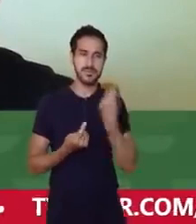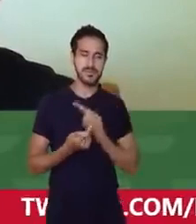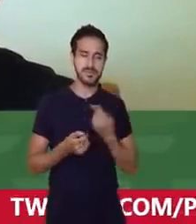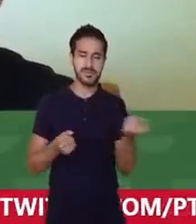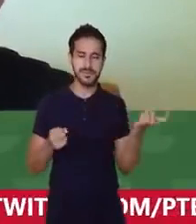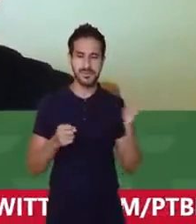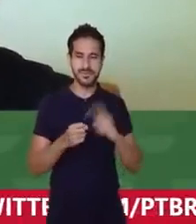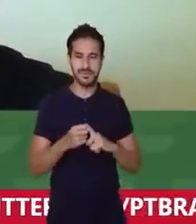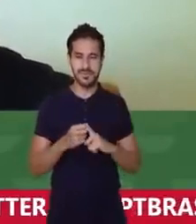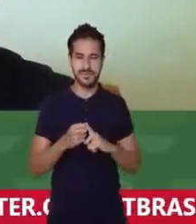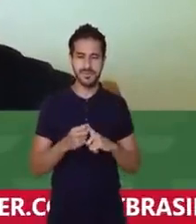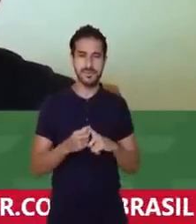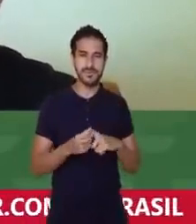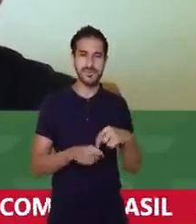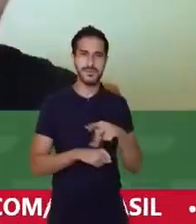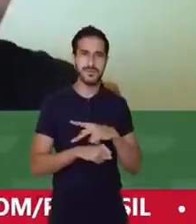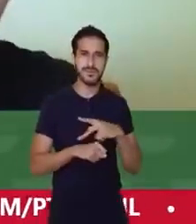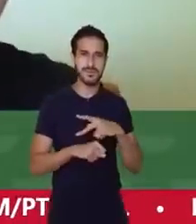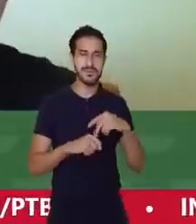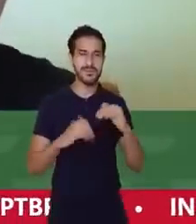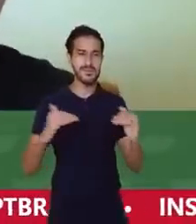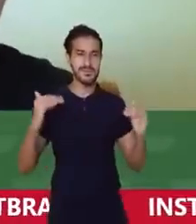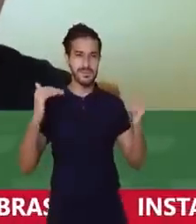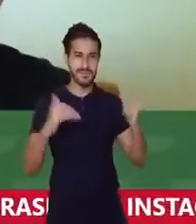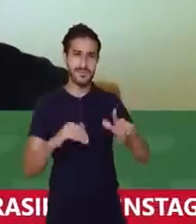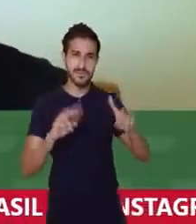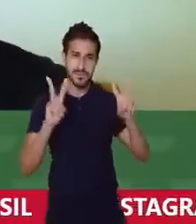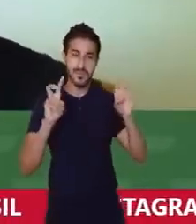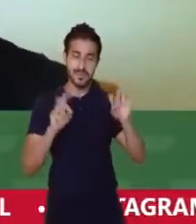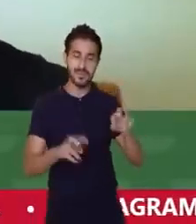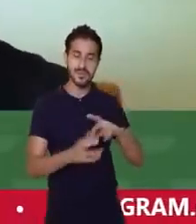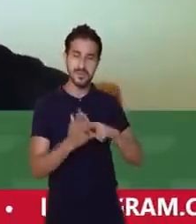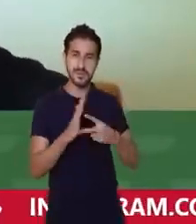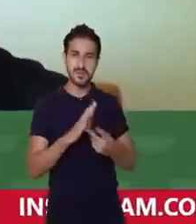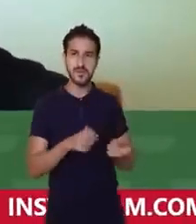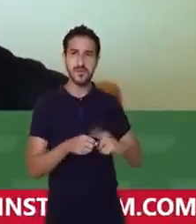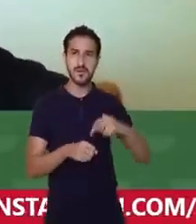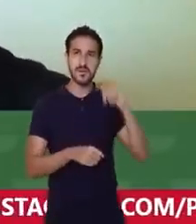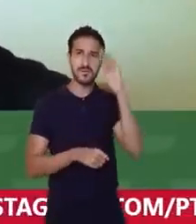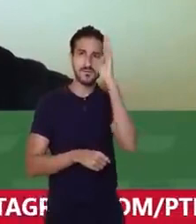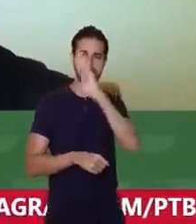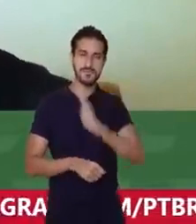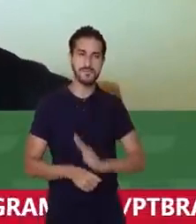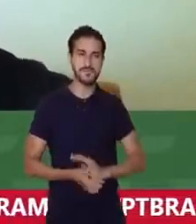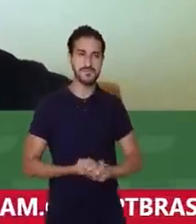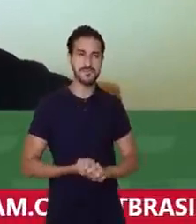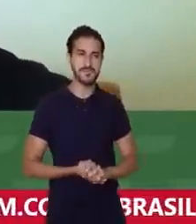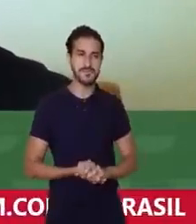conduzir por uma reconstrução do Brasil, porque é disso que se trata, de reconstruir o país.